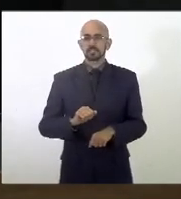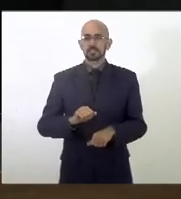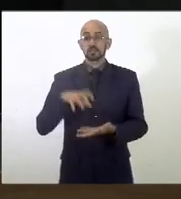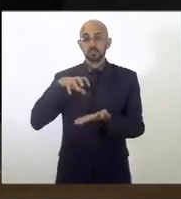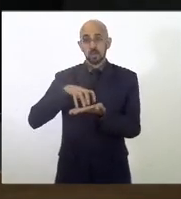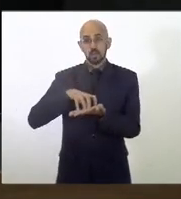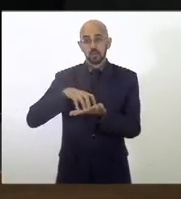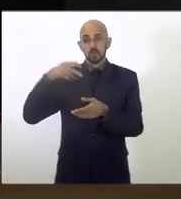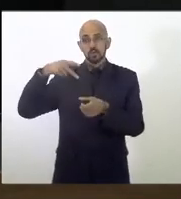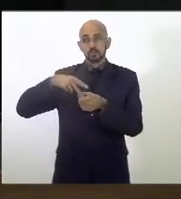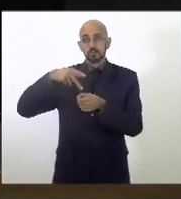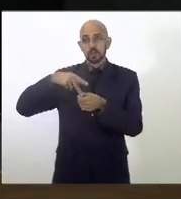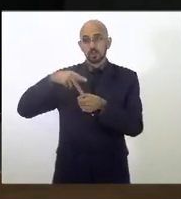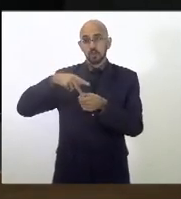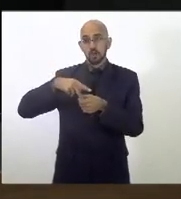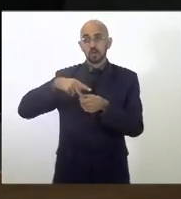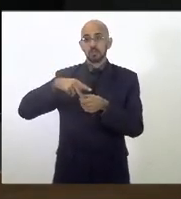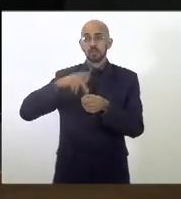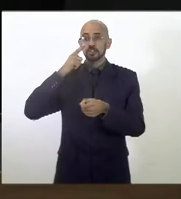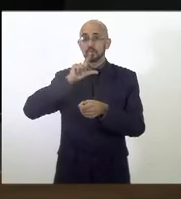que a gente possa avançar